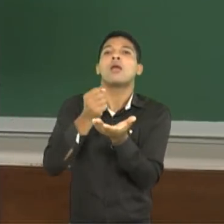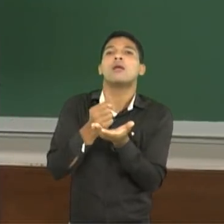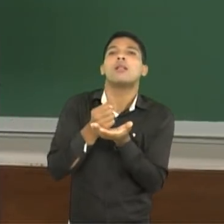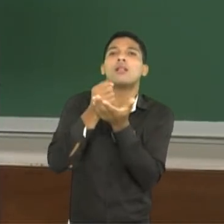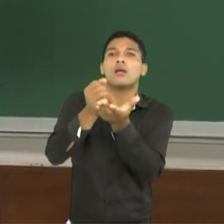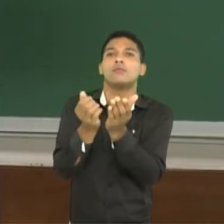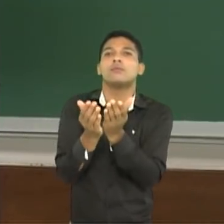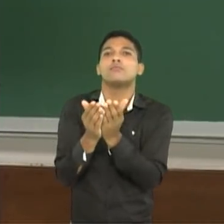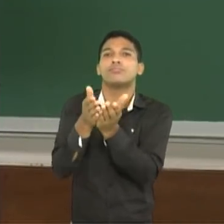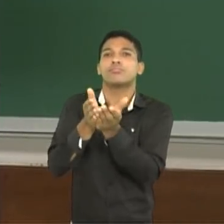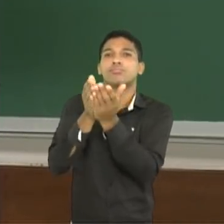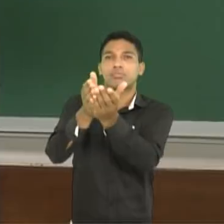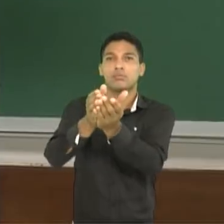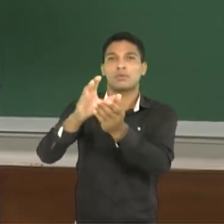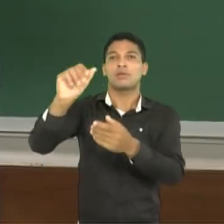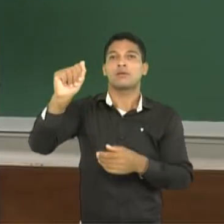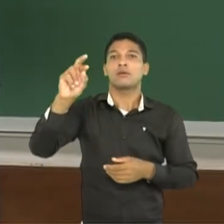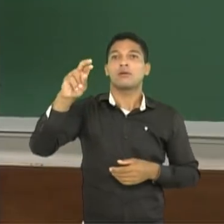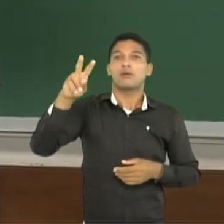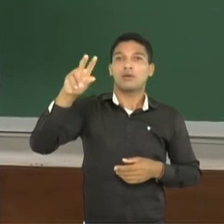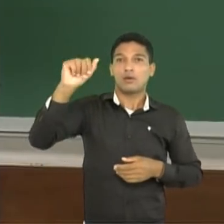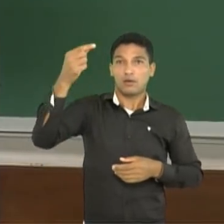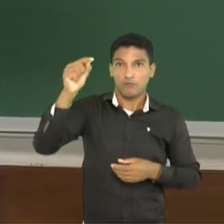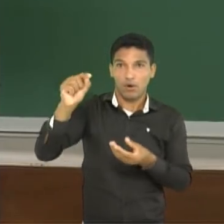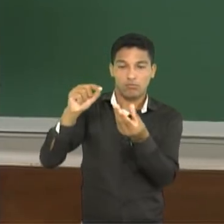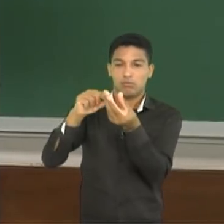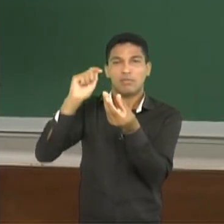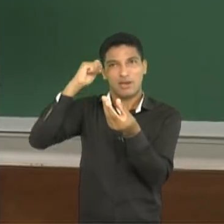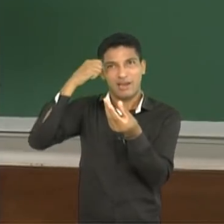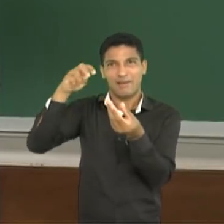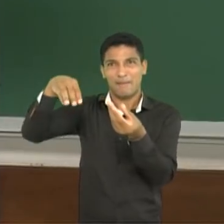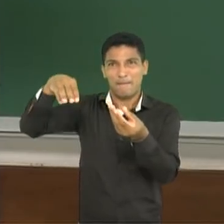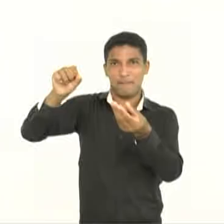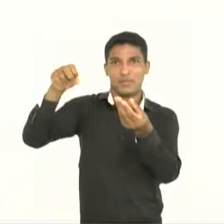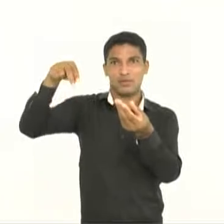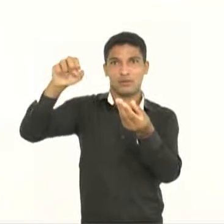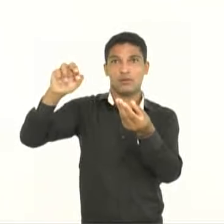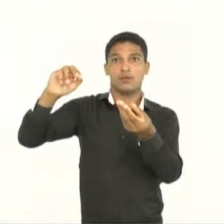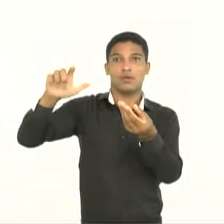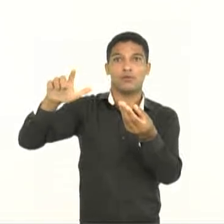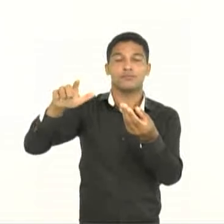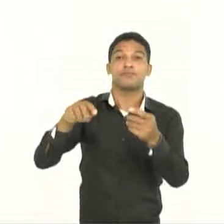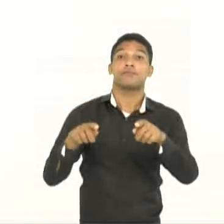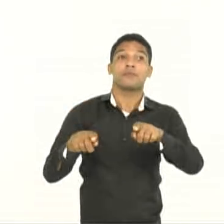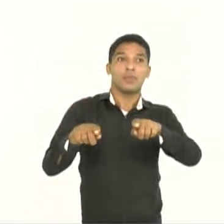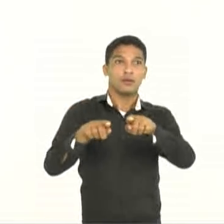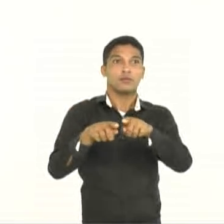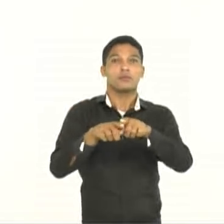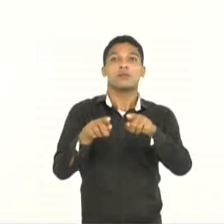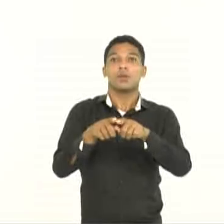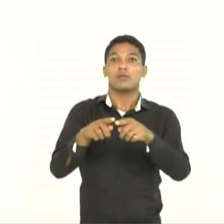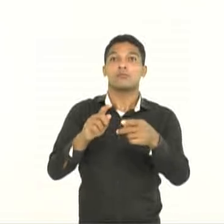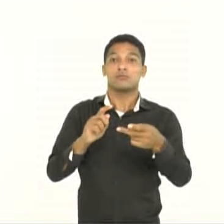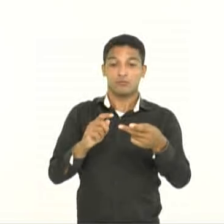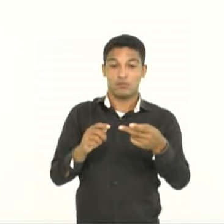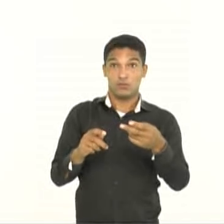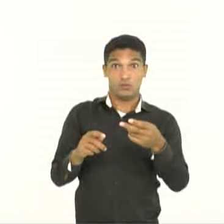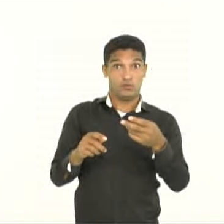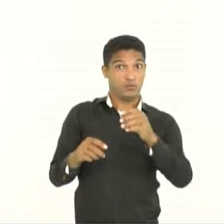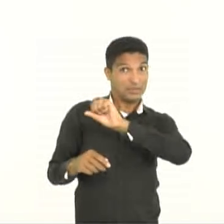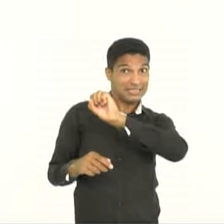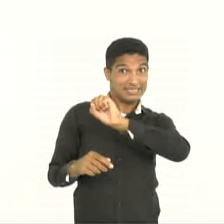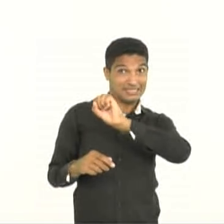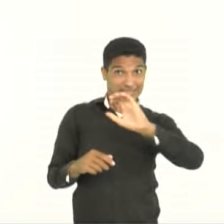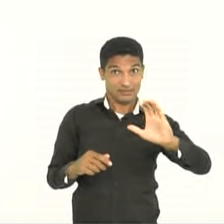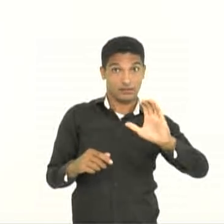Santa Catarina. E outros portos ali de Santa Catarina que exportam o quê? Madeira. Tão importantes também, como o de